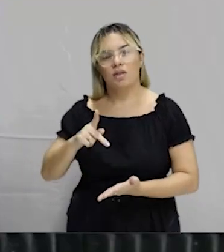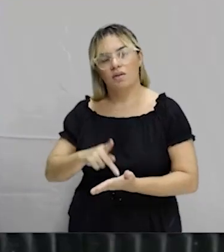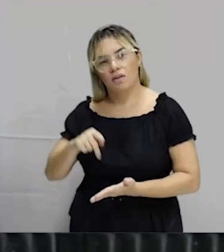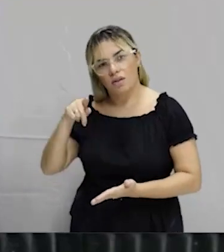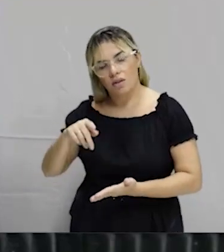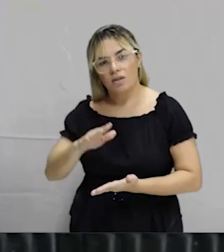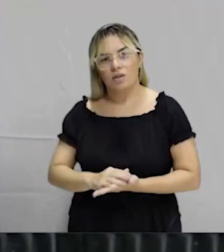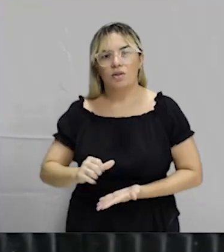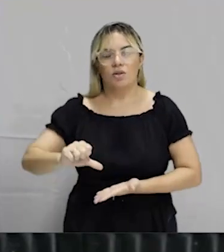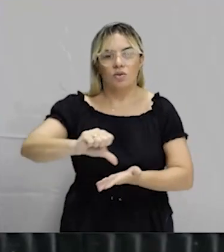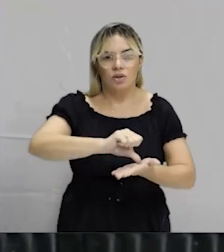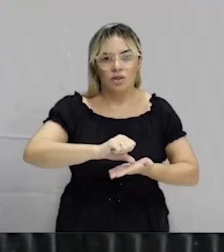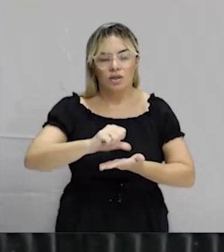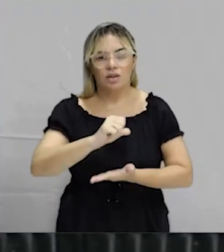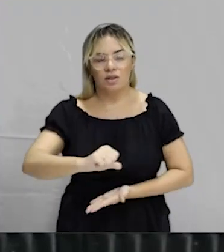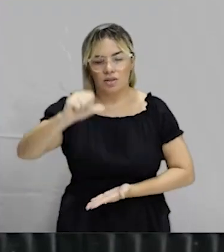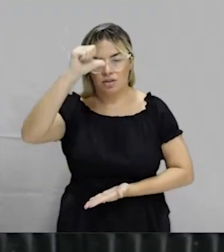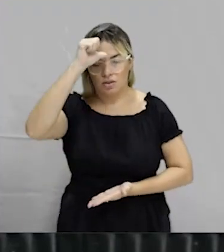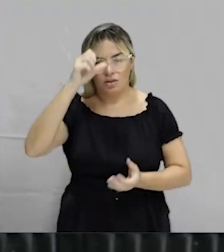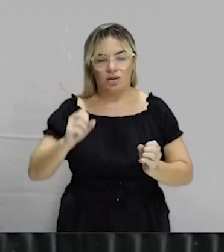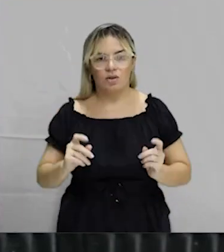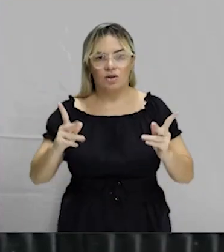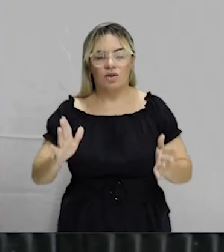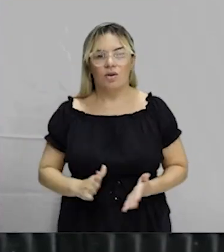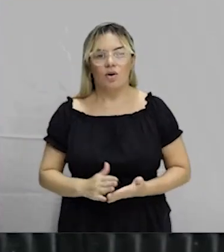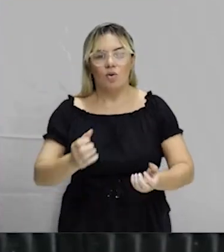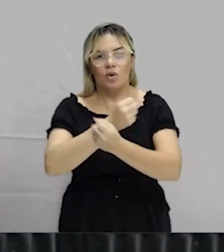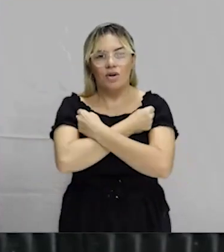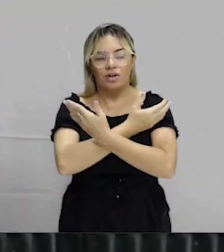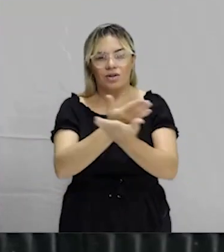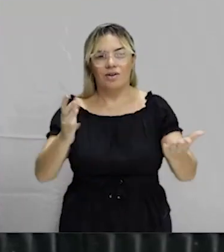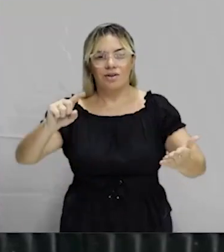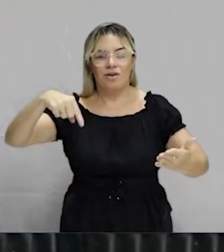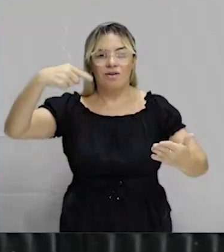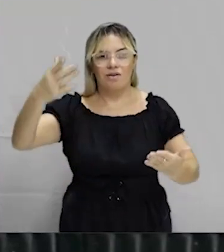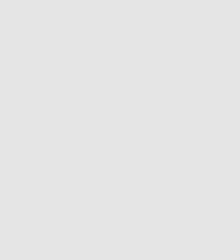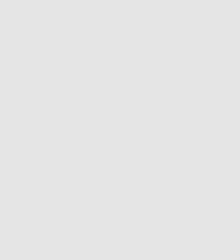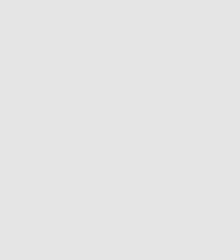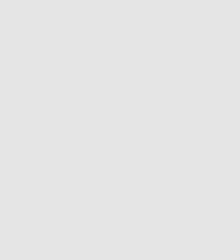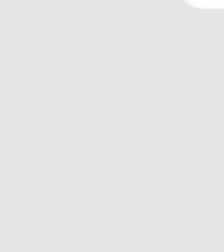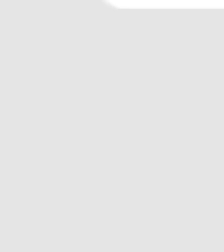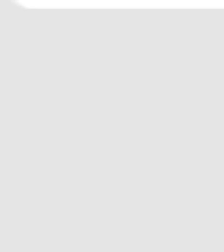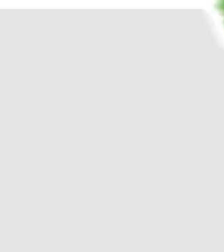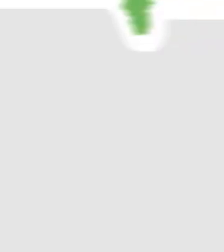da Índia. Ok, galerinha? Um grande abraço e até o nosso próximo encontro.